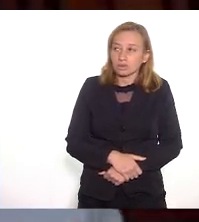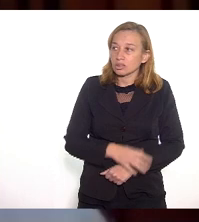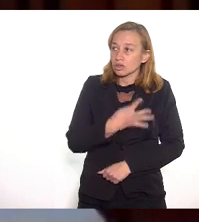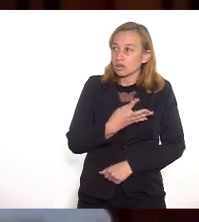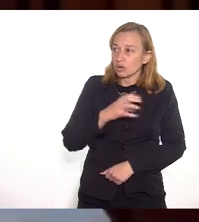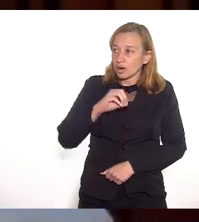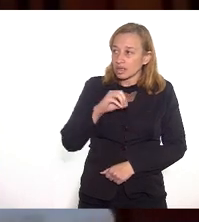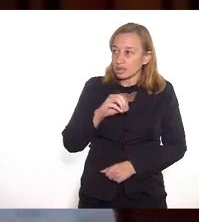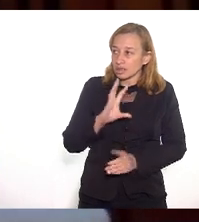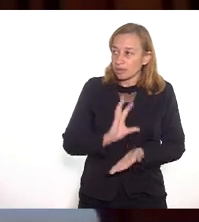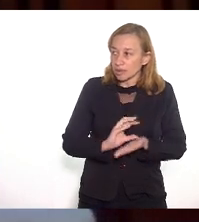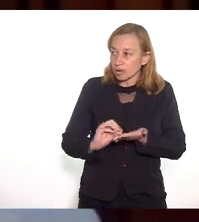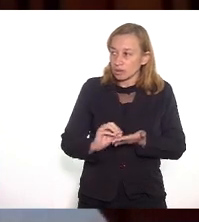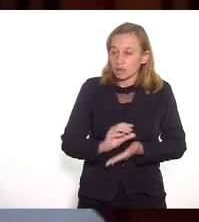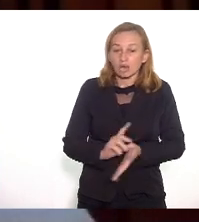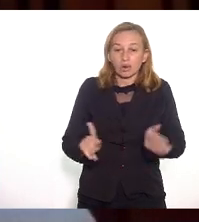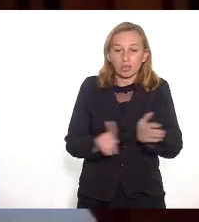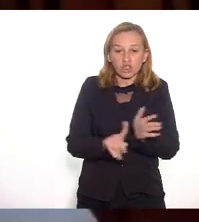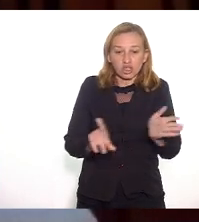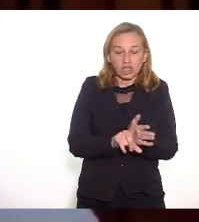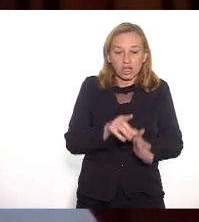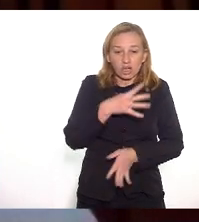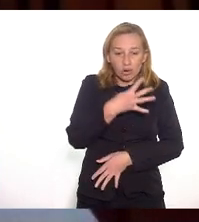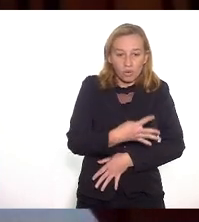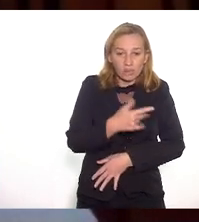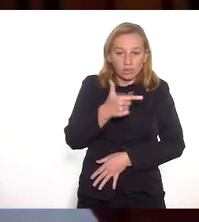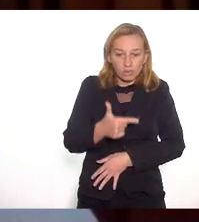40 da pauta. Projeto de lei